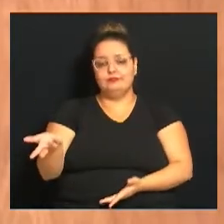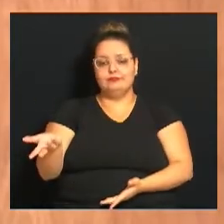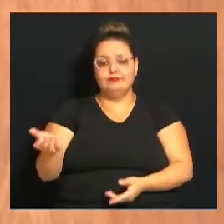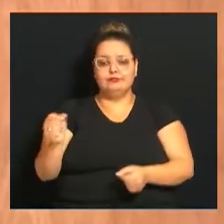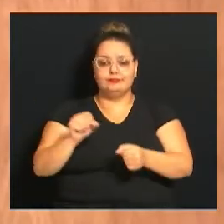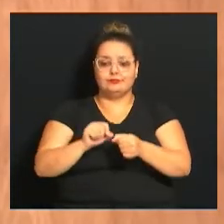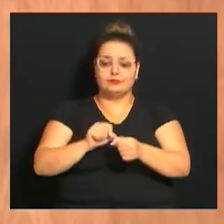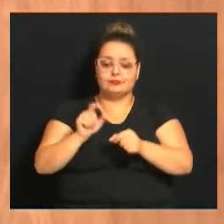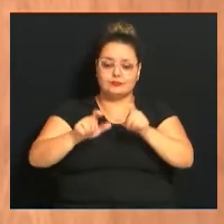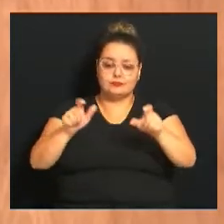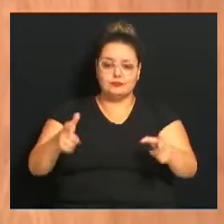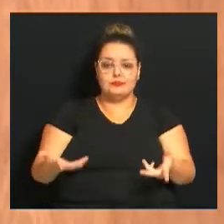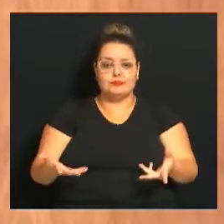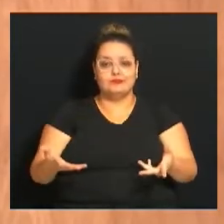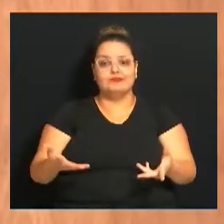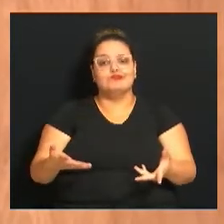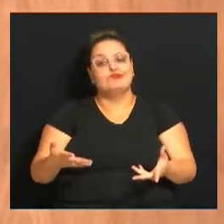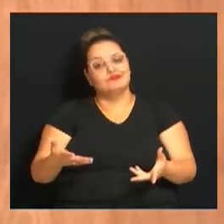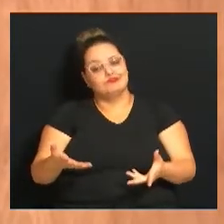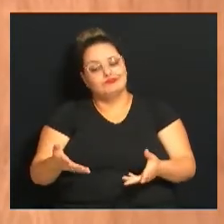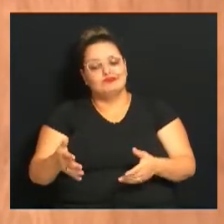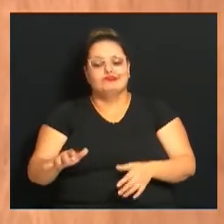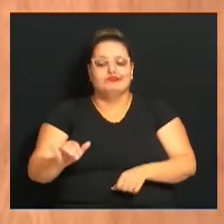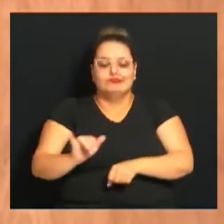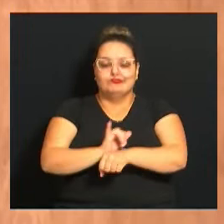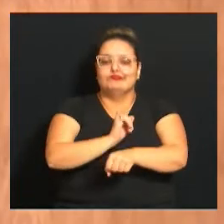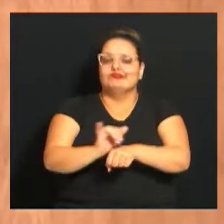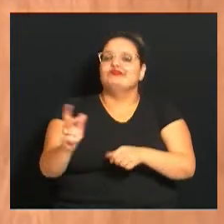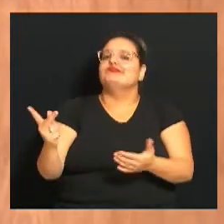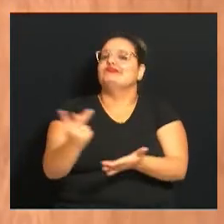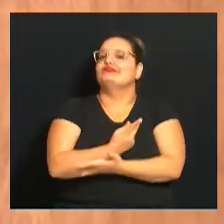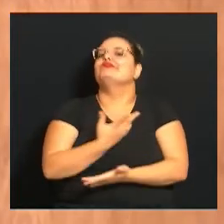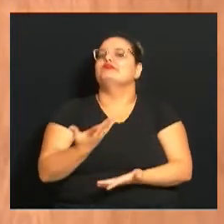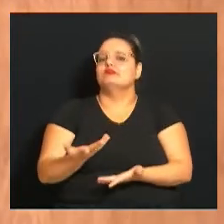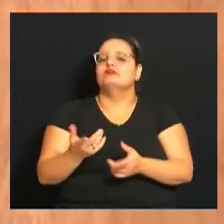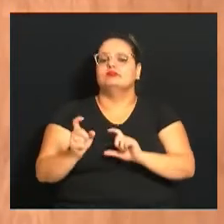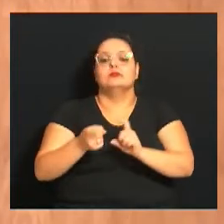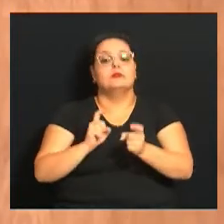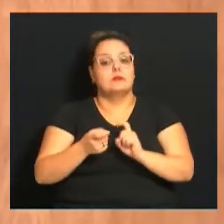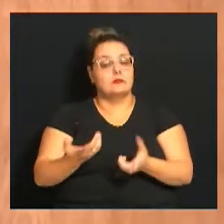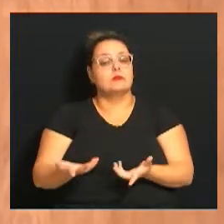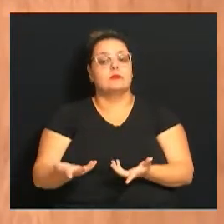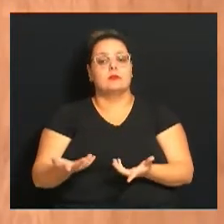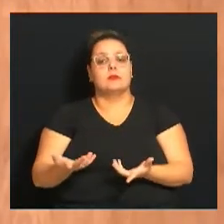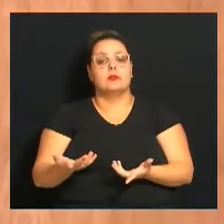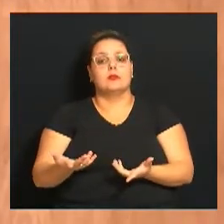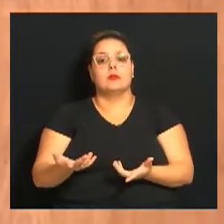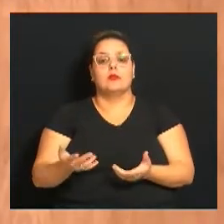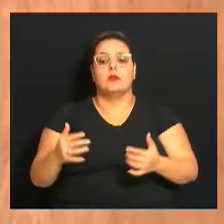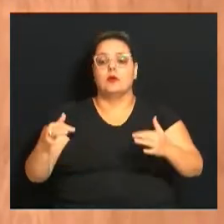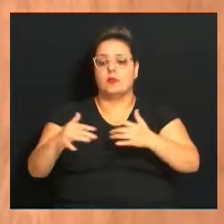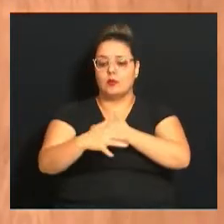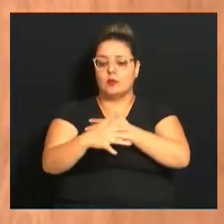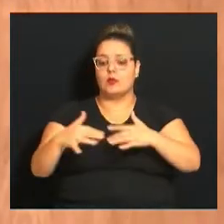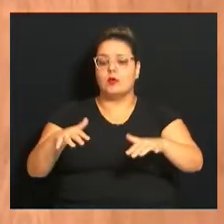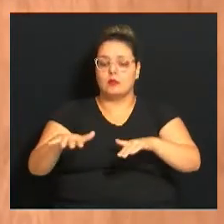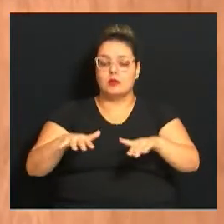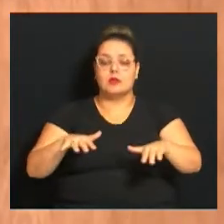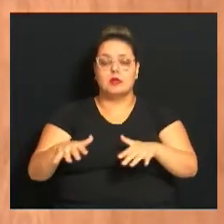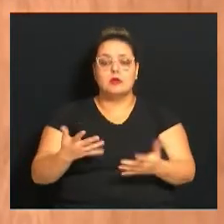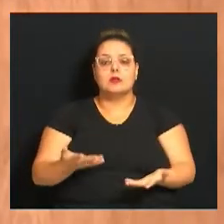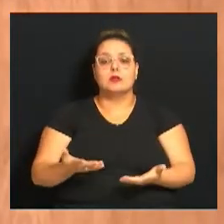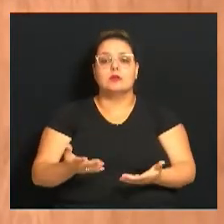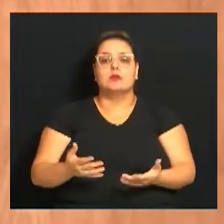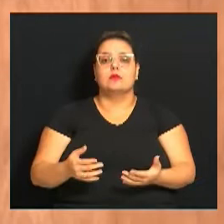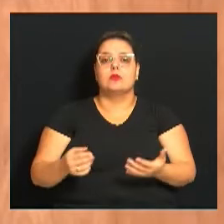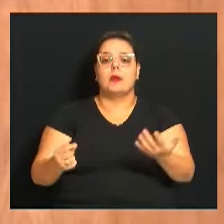população caia numa armadilha. Em reunião, na Comissão de Mobilidade Urbana, junto com o presidente da INDEC, a gente